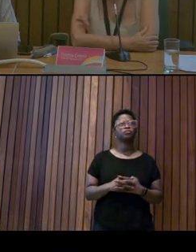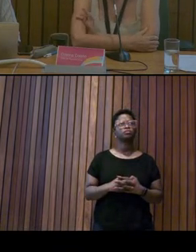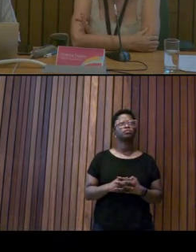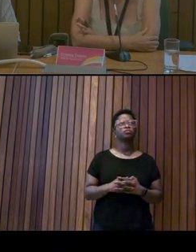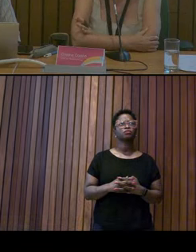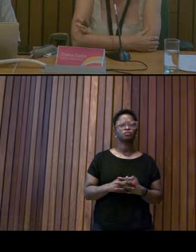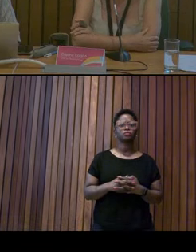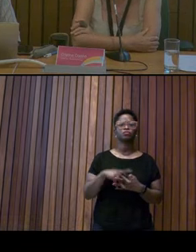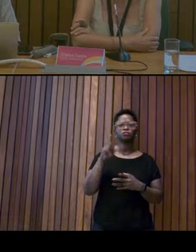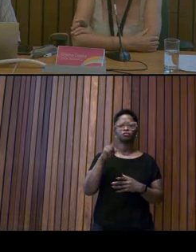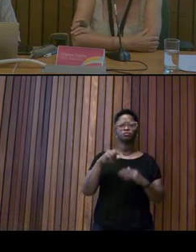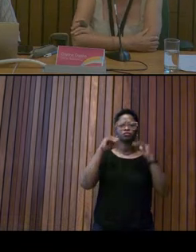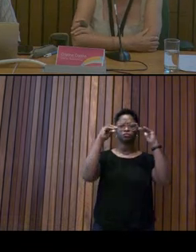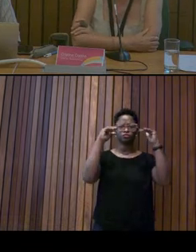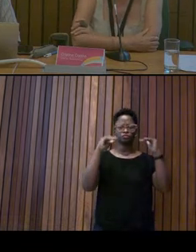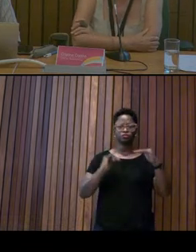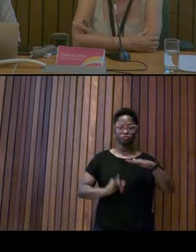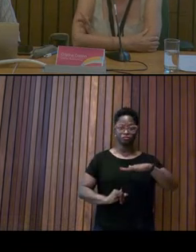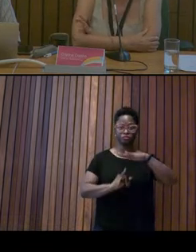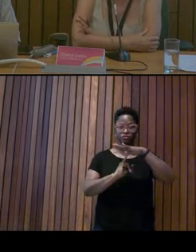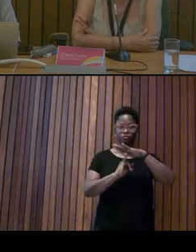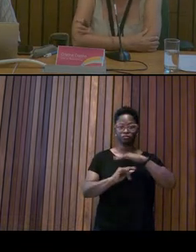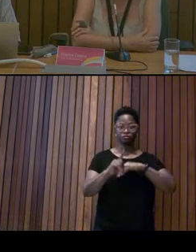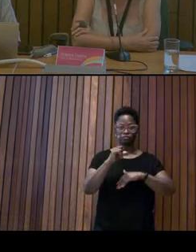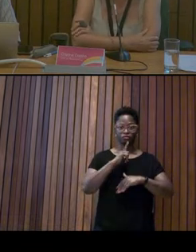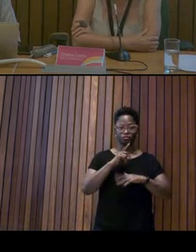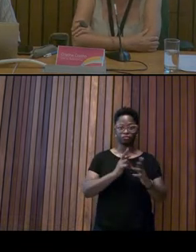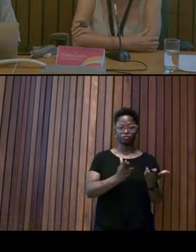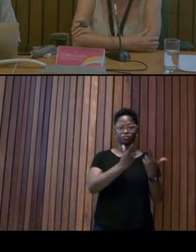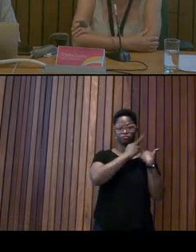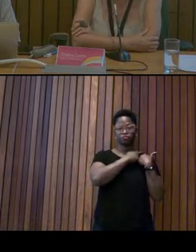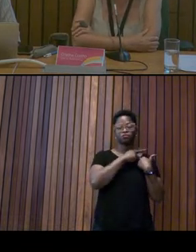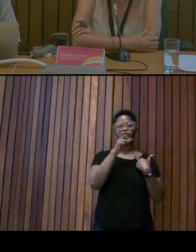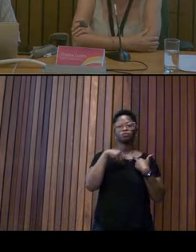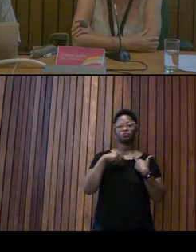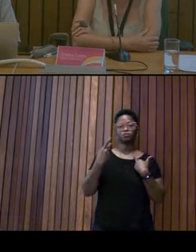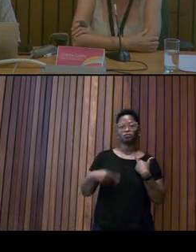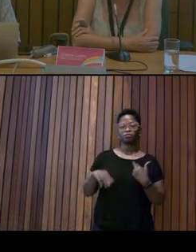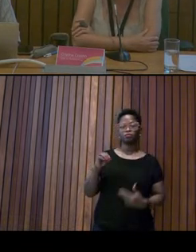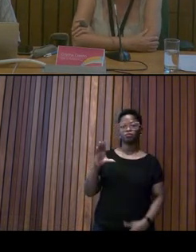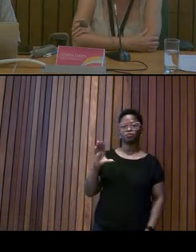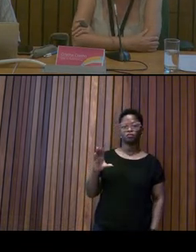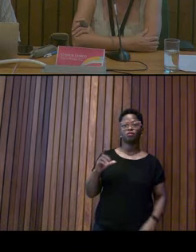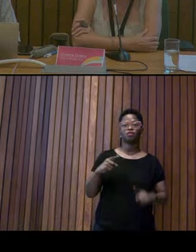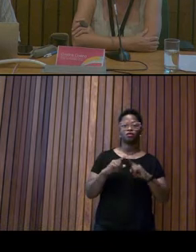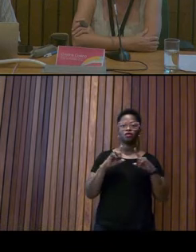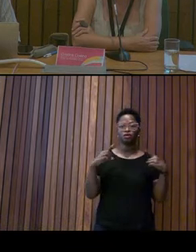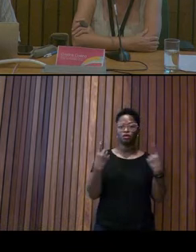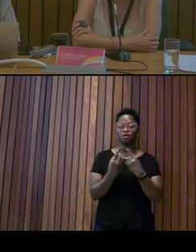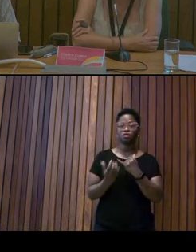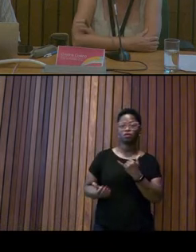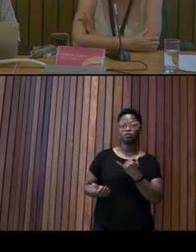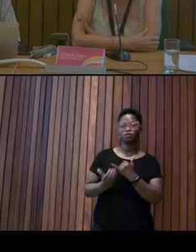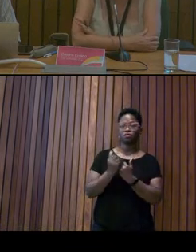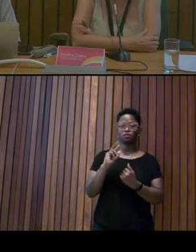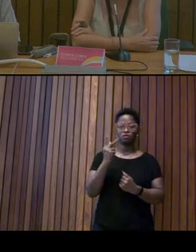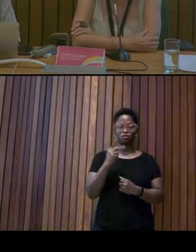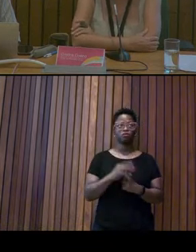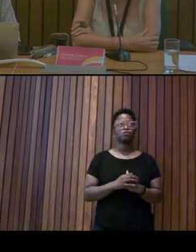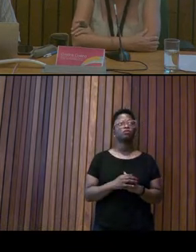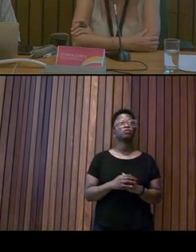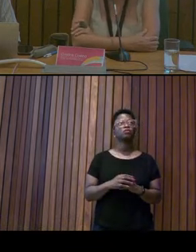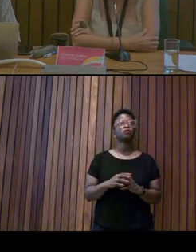créditos institucionais, né, dos responsáveis, na época, pela Casa de Oswaldo Cruz e pelo Departamento de Patrimônio Histórico. Pode